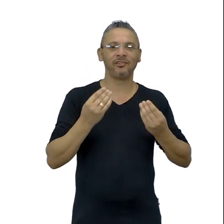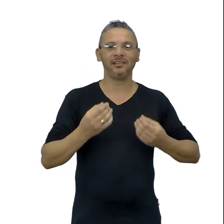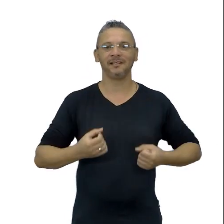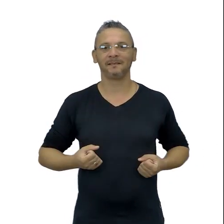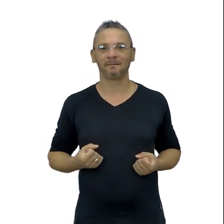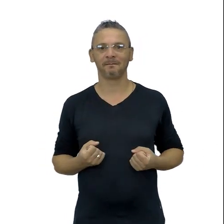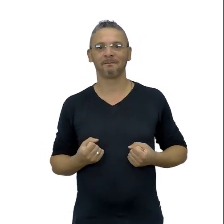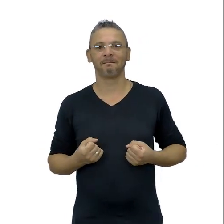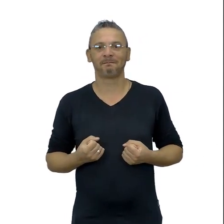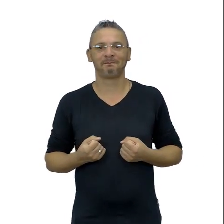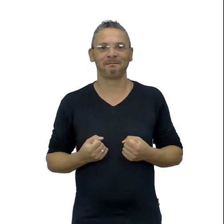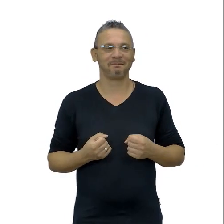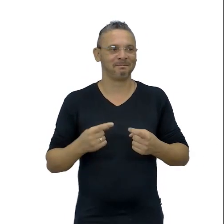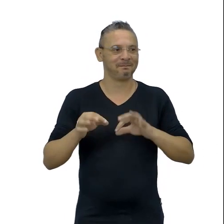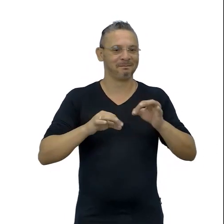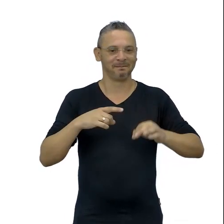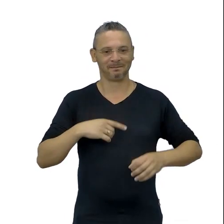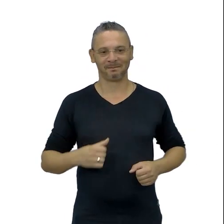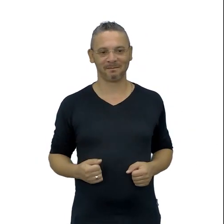né?